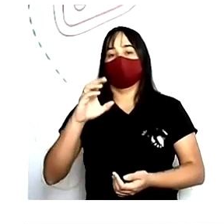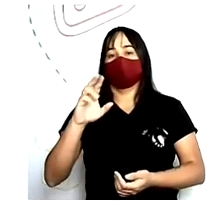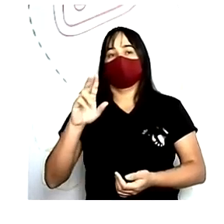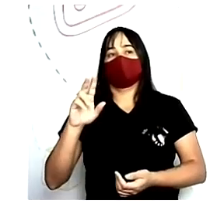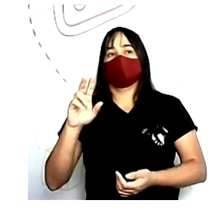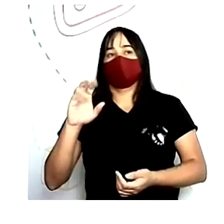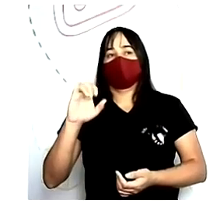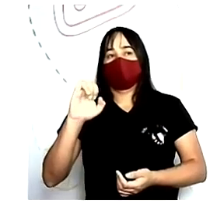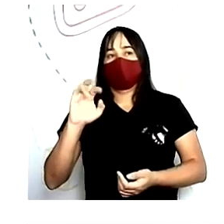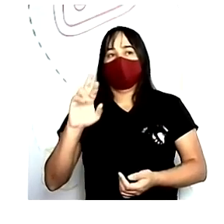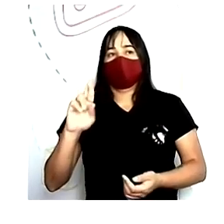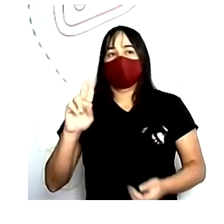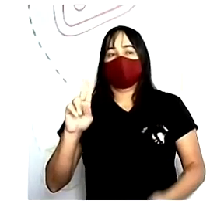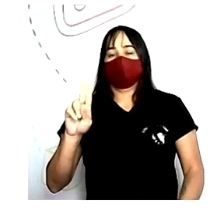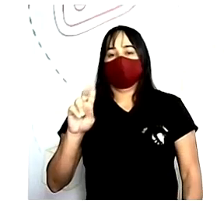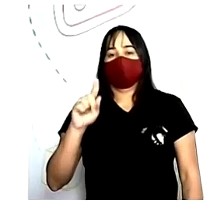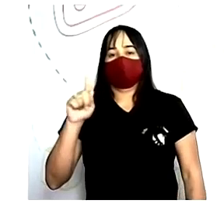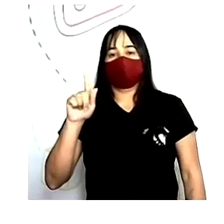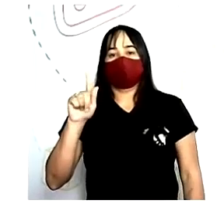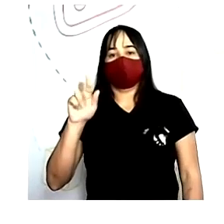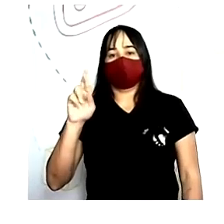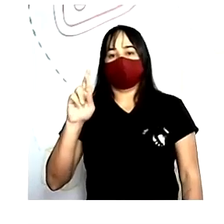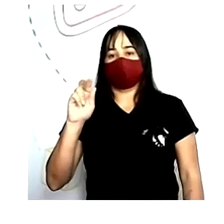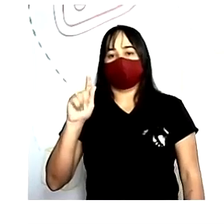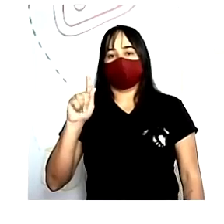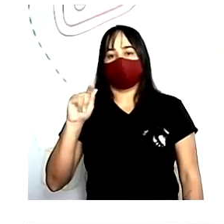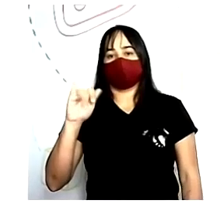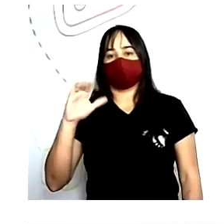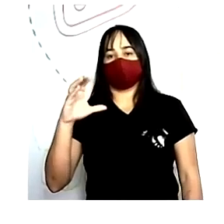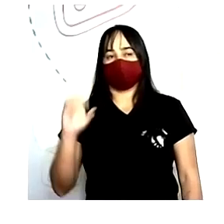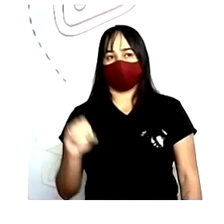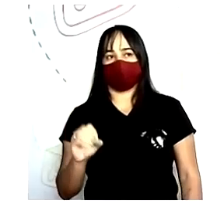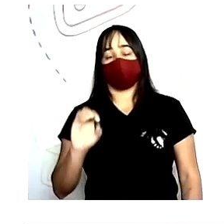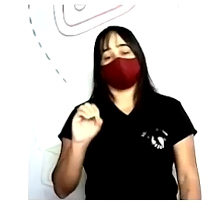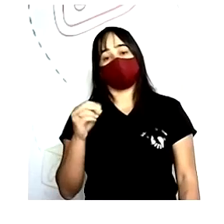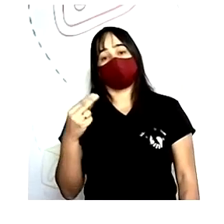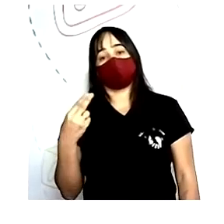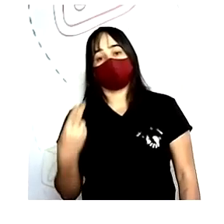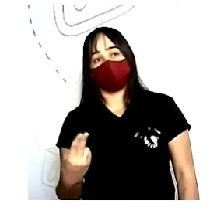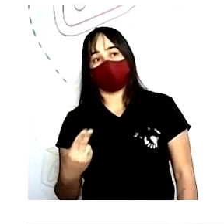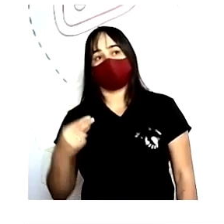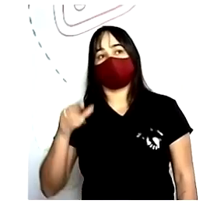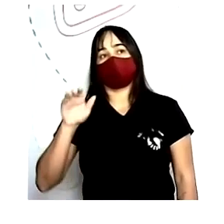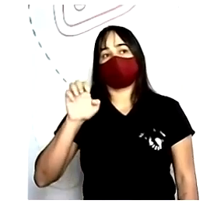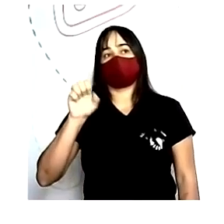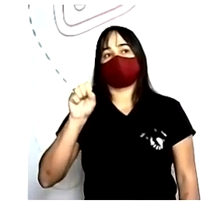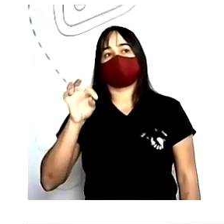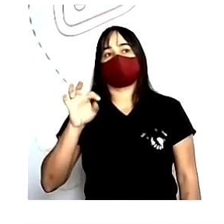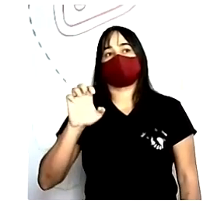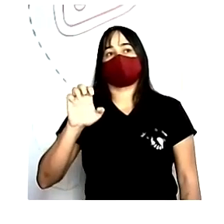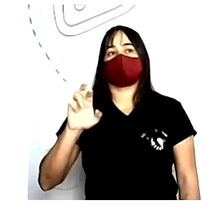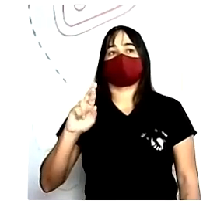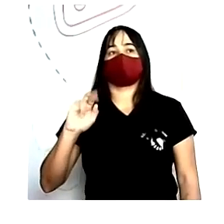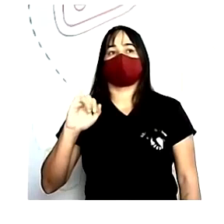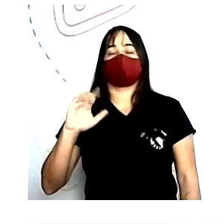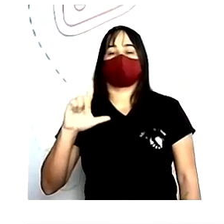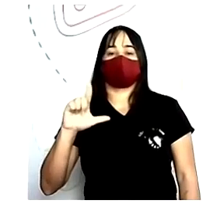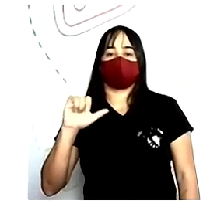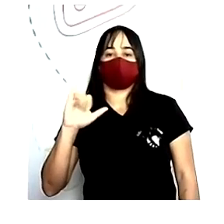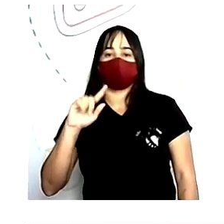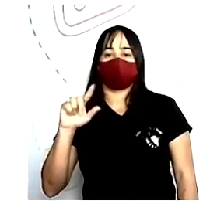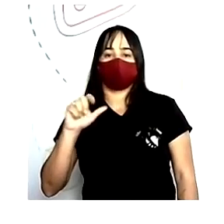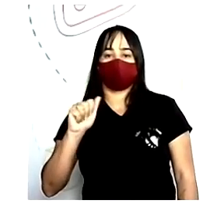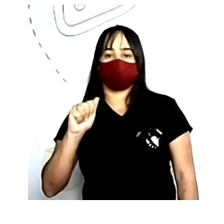está dizendo o seu próprio nome, vai ser cirurgias ou esterilizações para poder evitar essa gravidez.